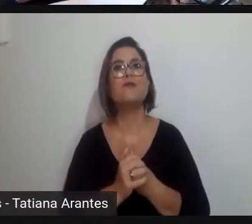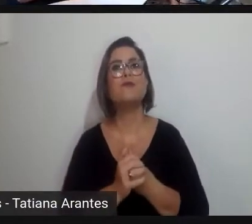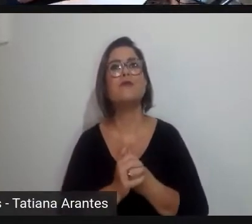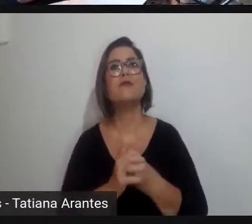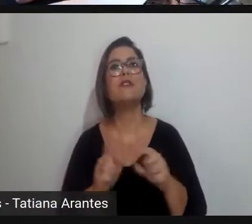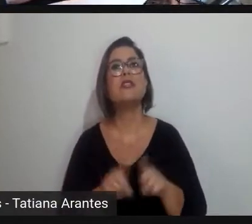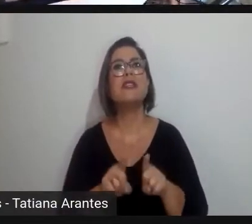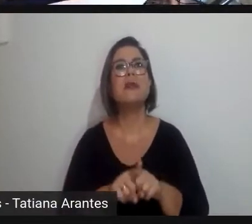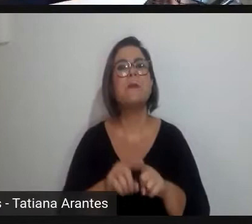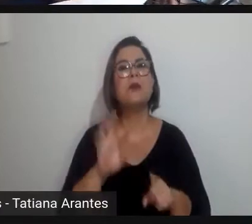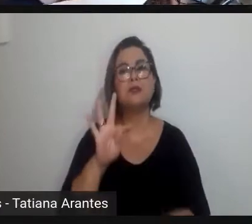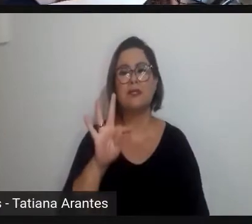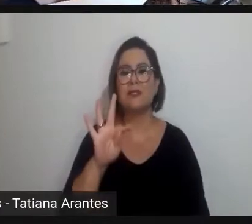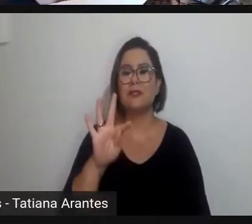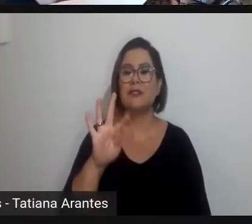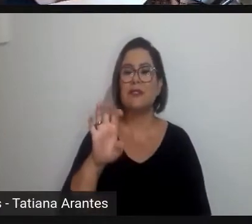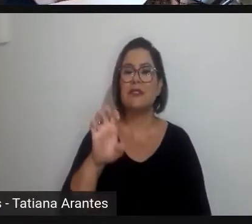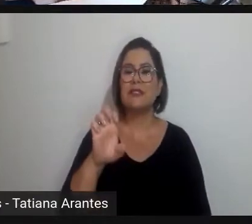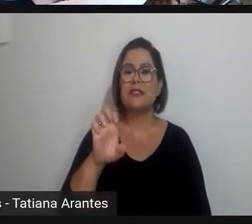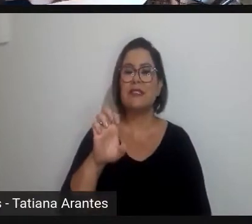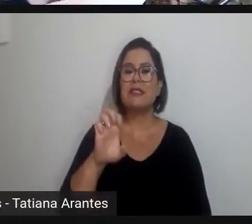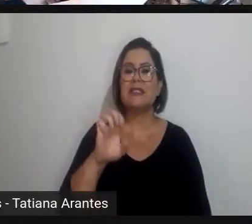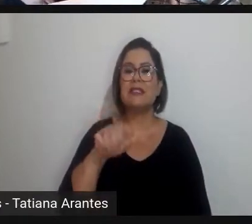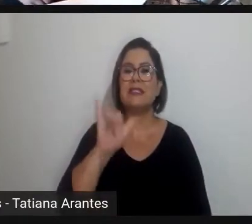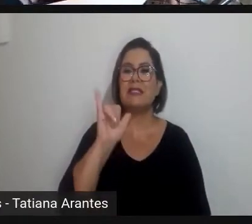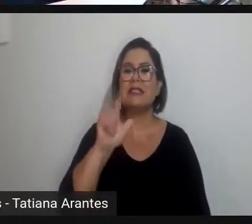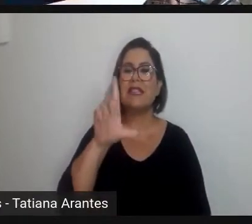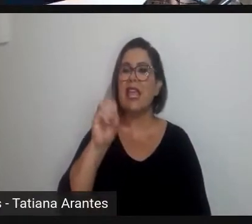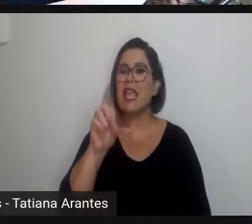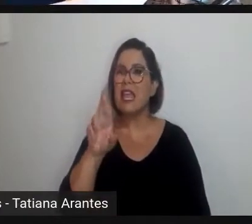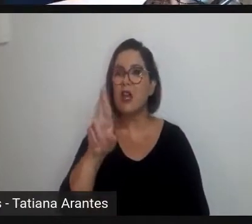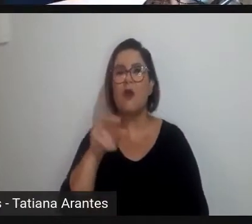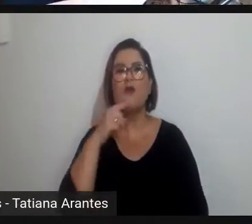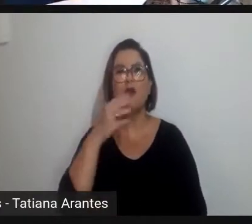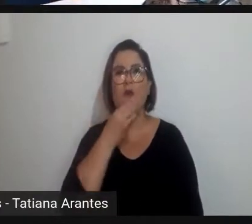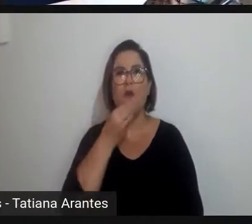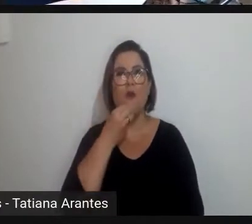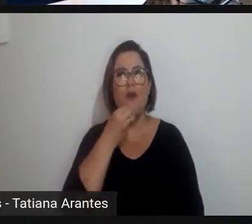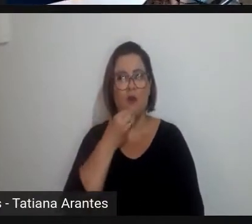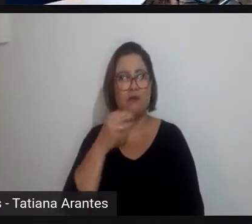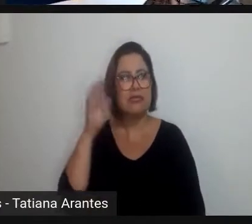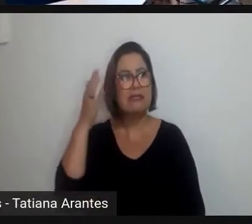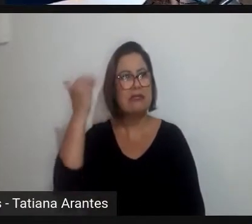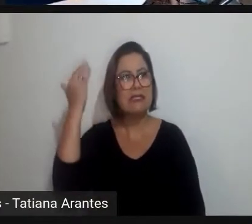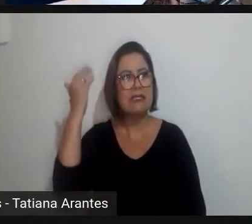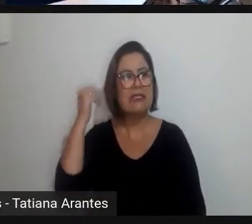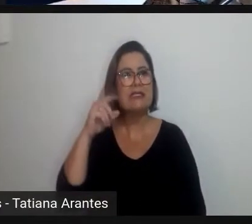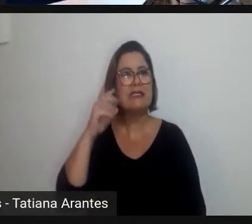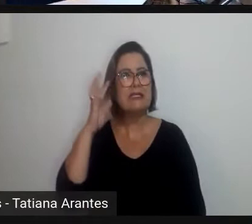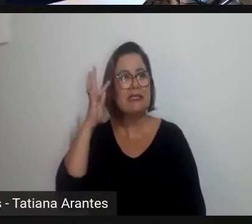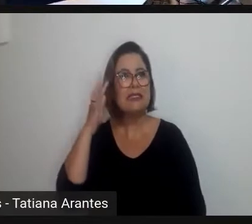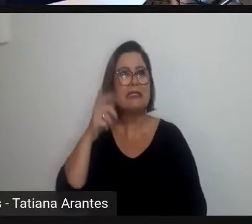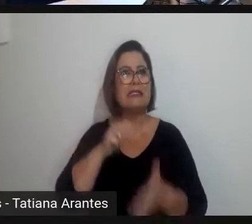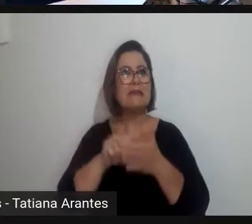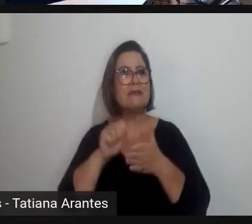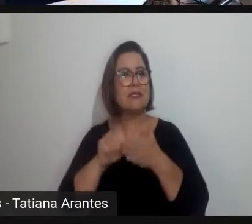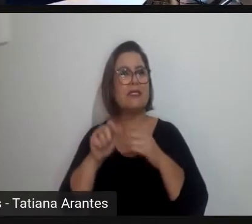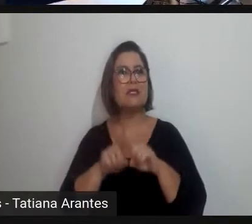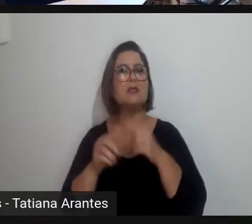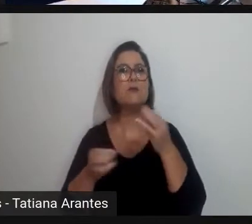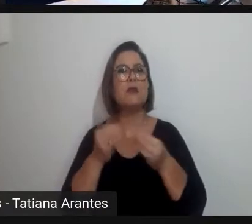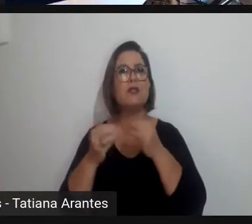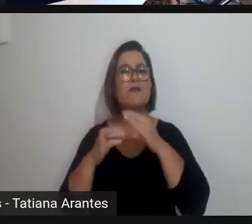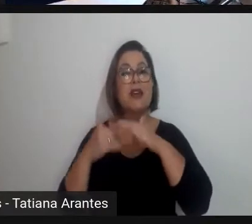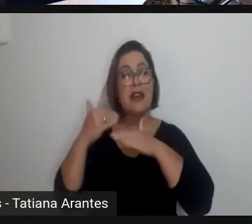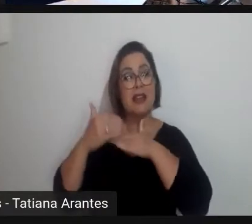Taylorismo, e até que depois, na Segunda Guerra em diante, como a Lilian falou, né, passamos a